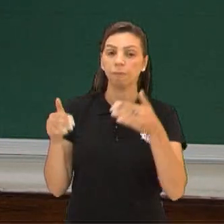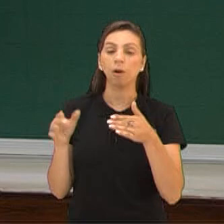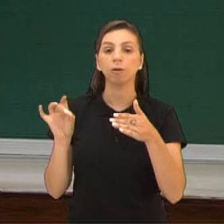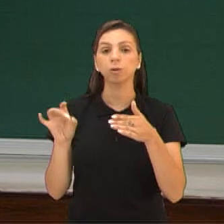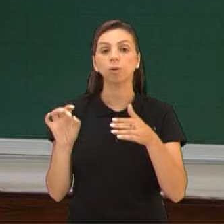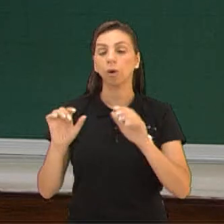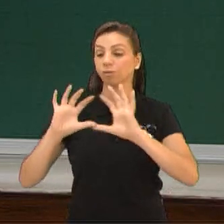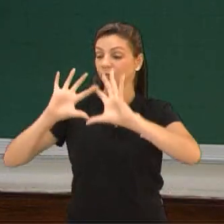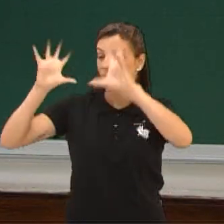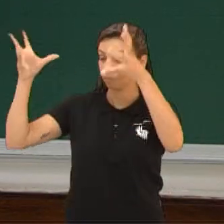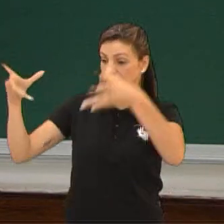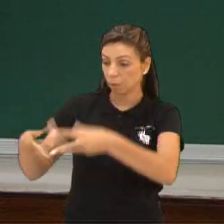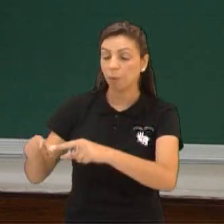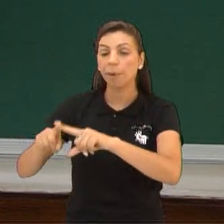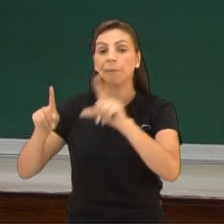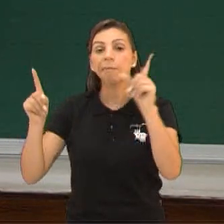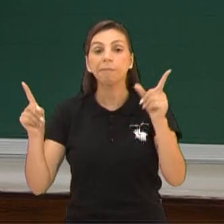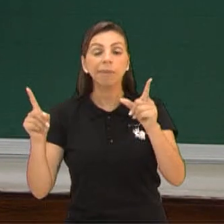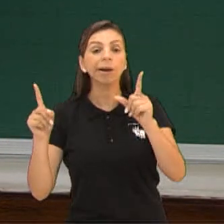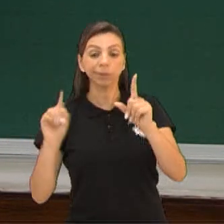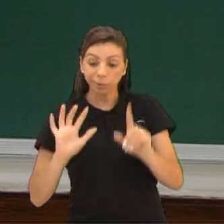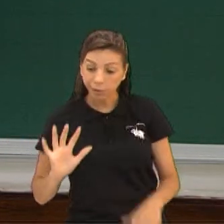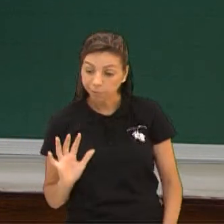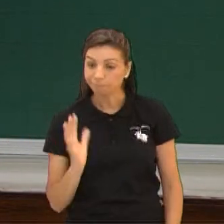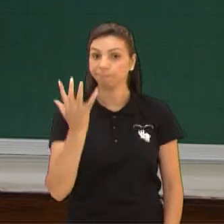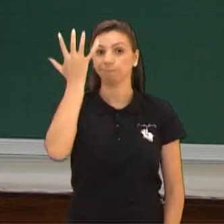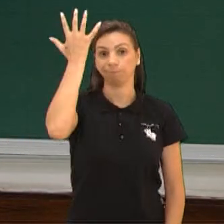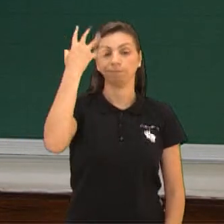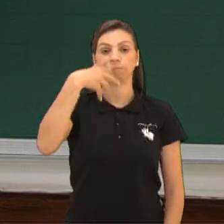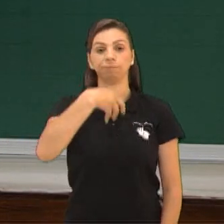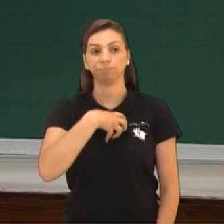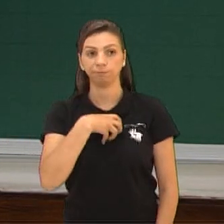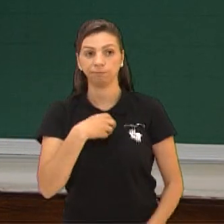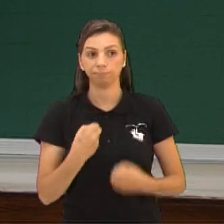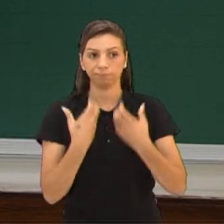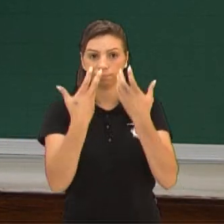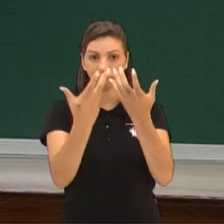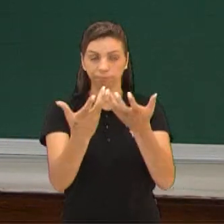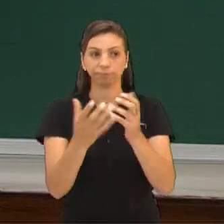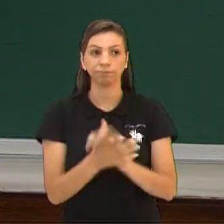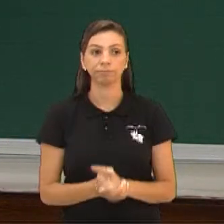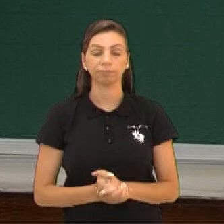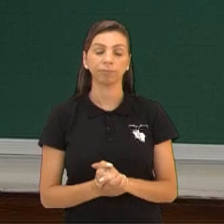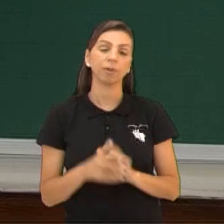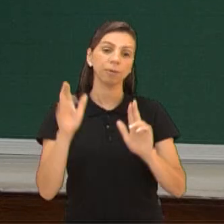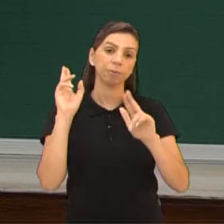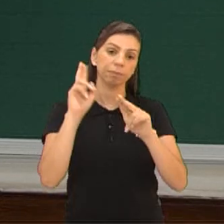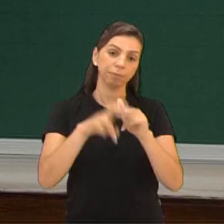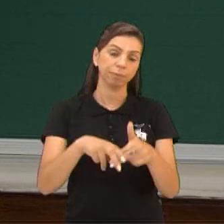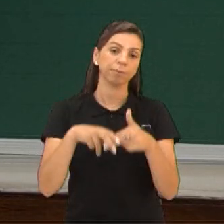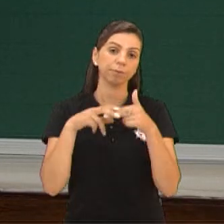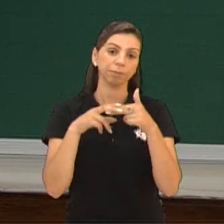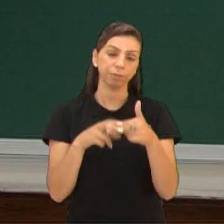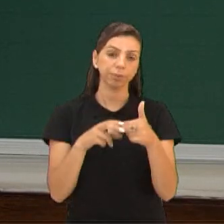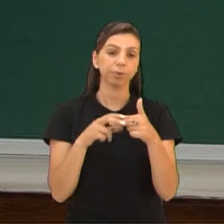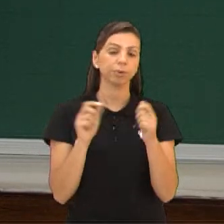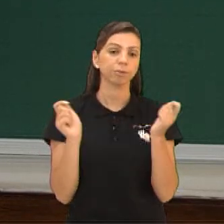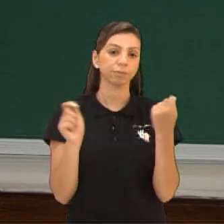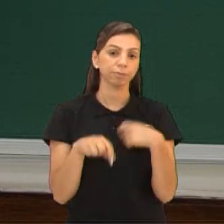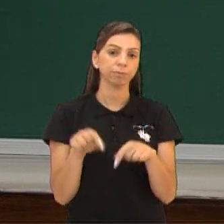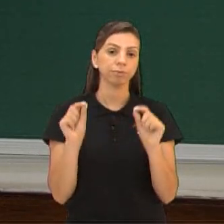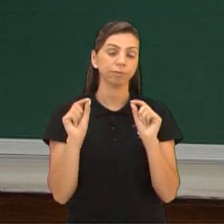coisa em si, mas àquilo que é manifestado aos nossos sentidos, ok? Então, por isso que é necessário